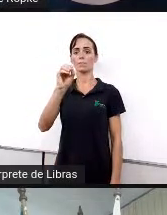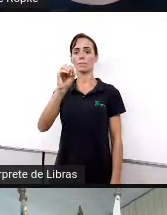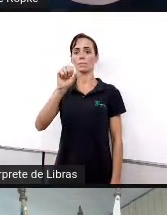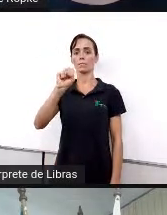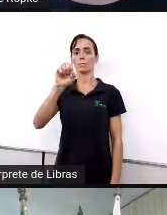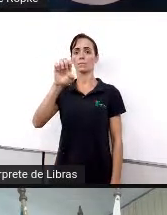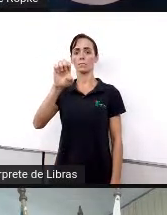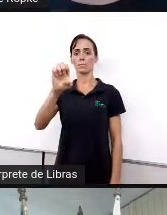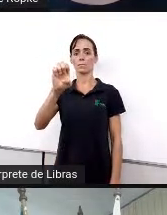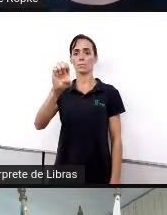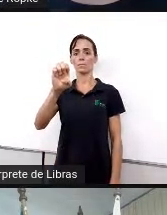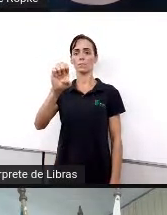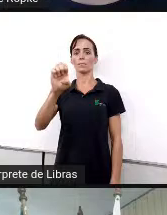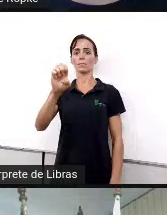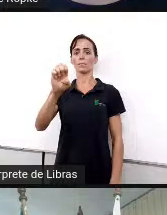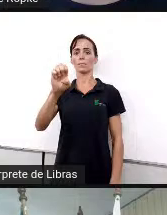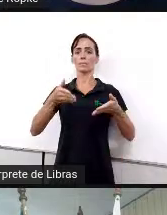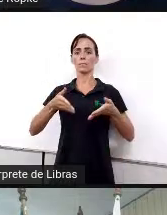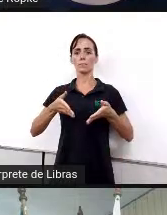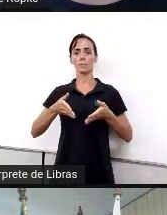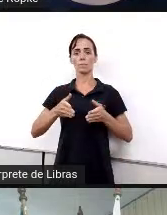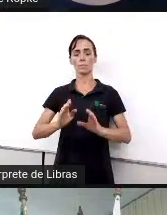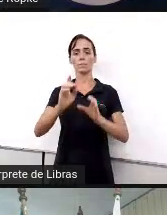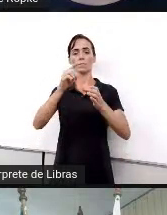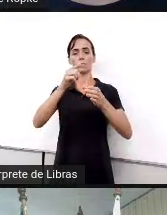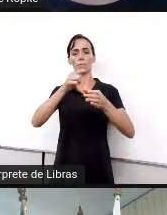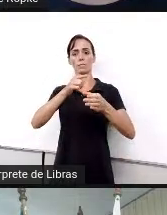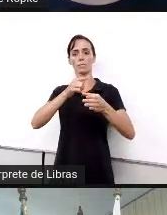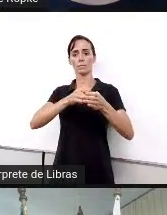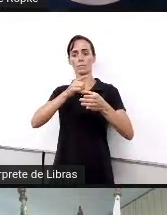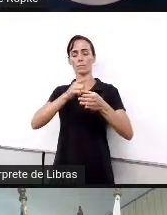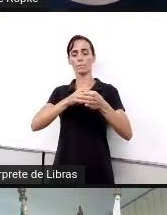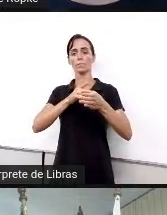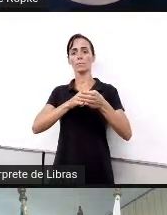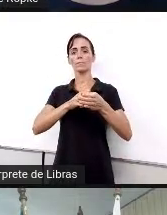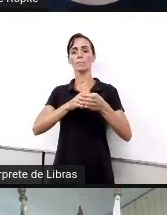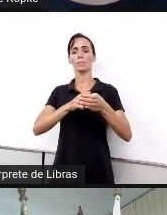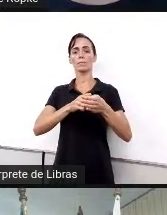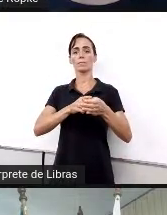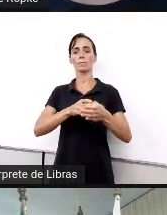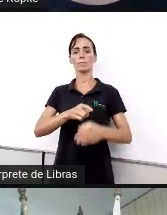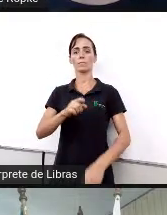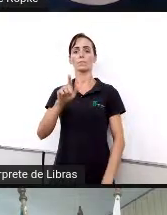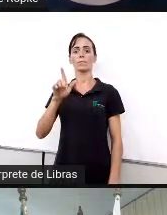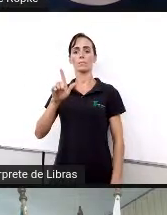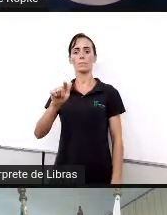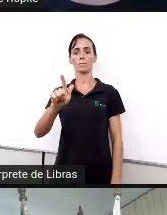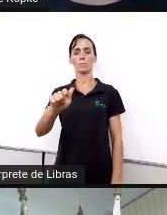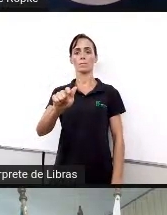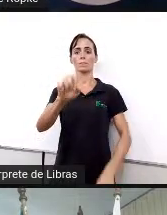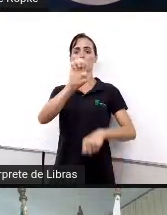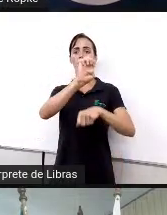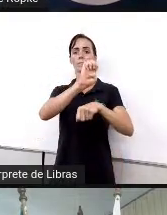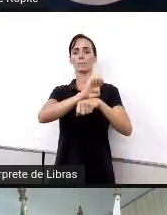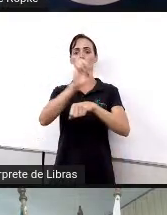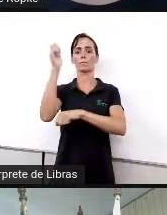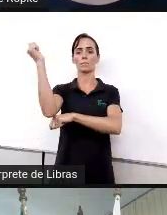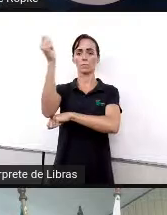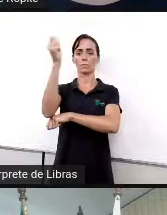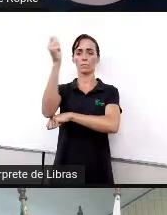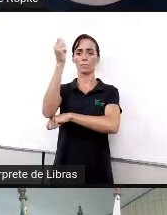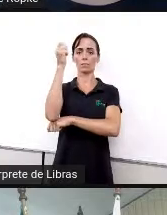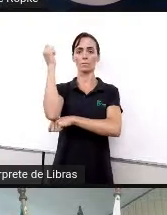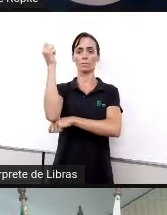José Oscar Alves da Silva, natural da cidade de Giruá, estado do